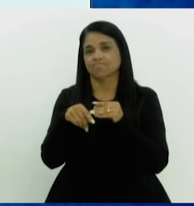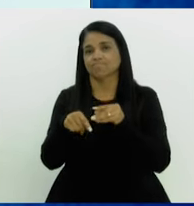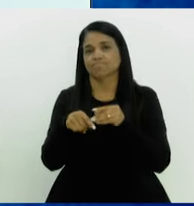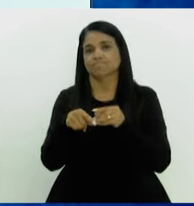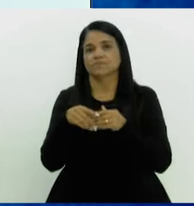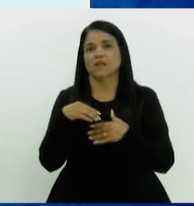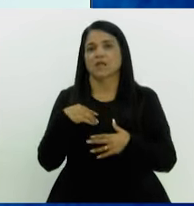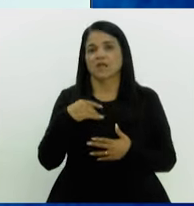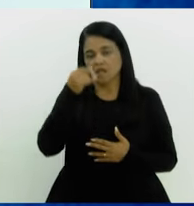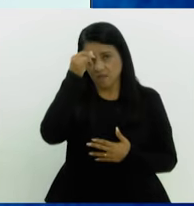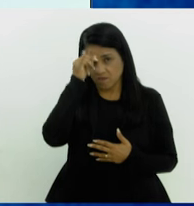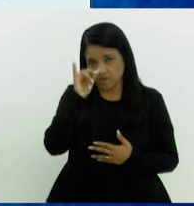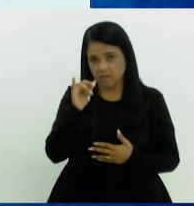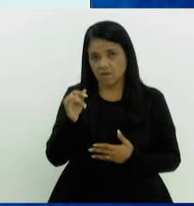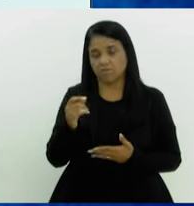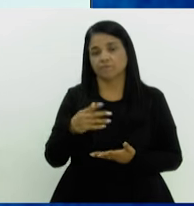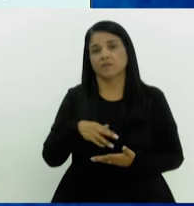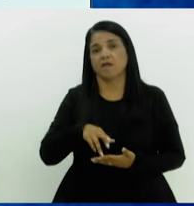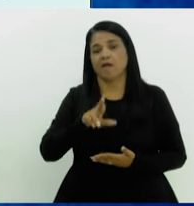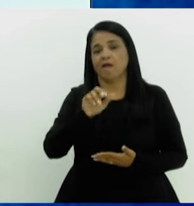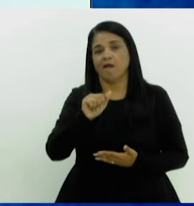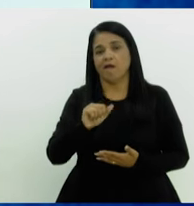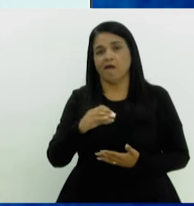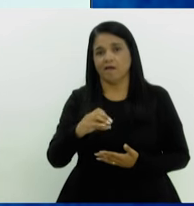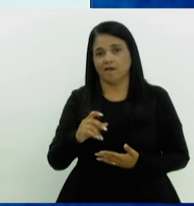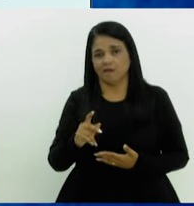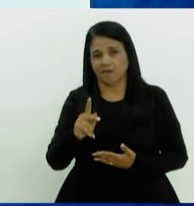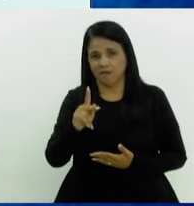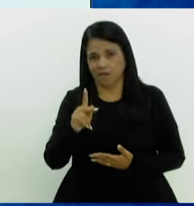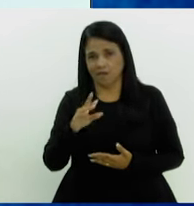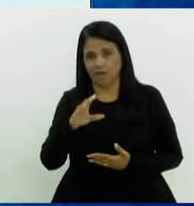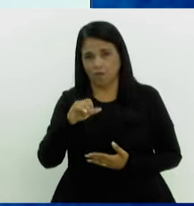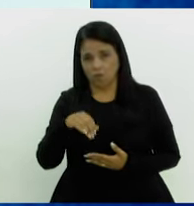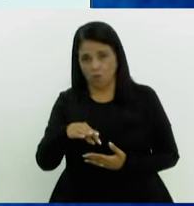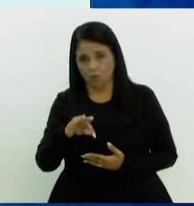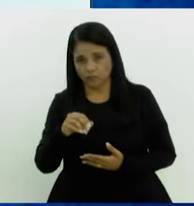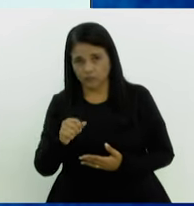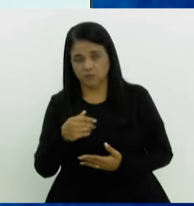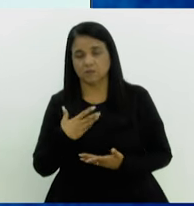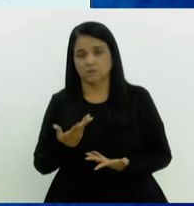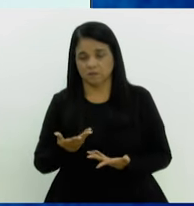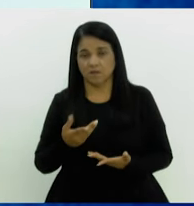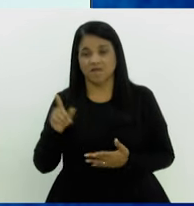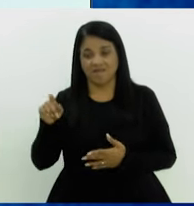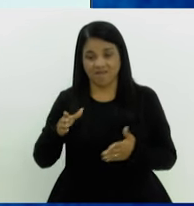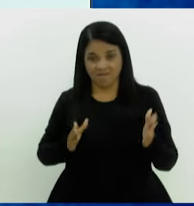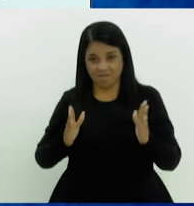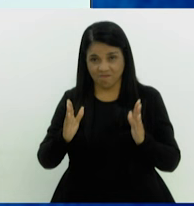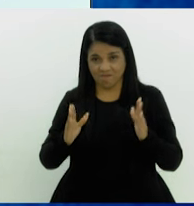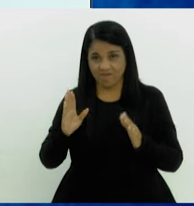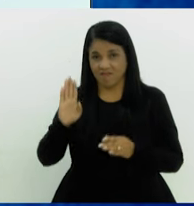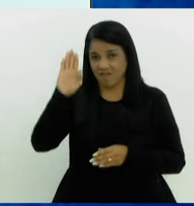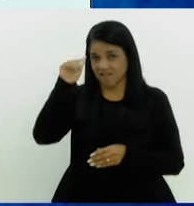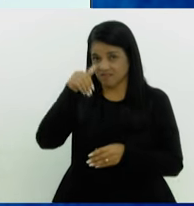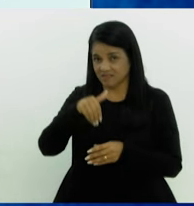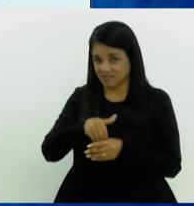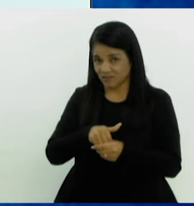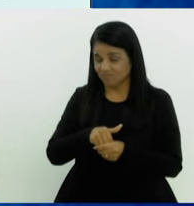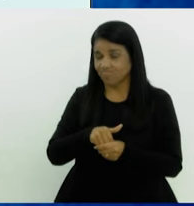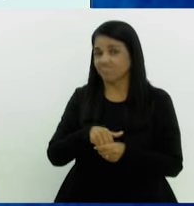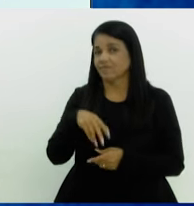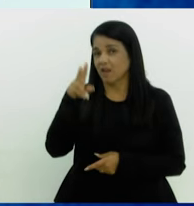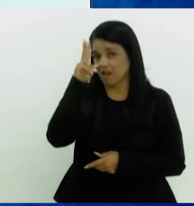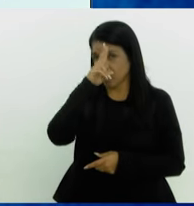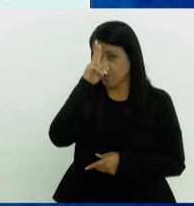hackeamento de contas invasão e Essa época de eleições então que tá vindo nunca é demais a gente lembrar